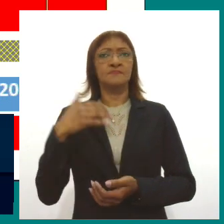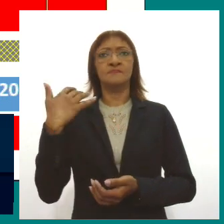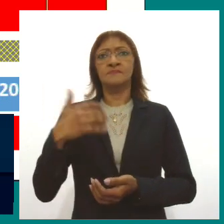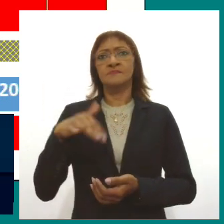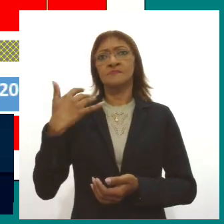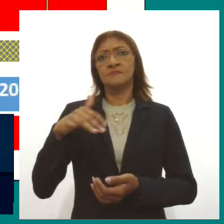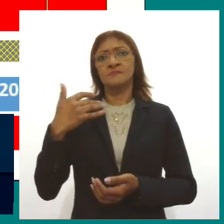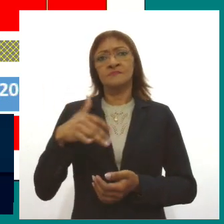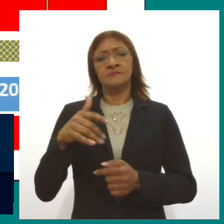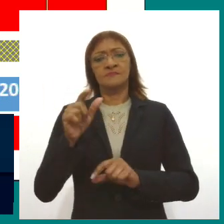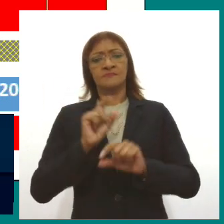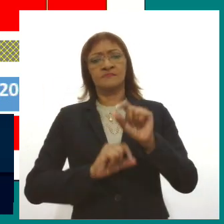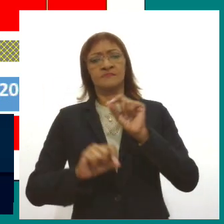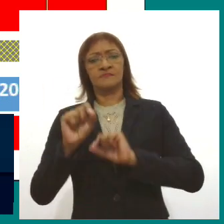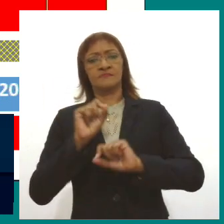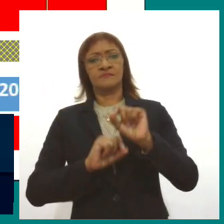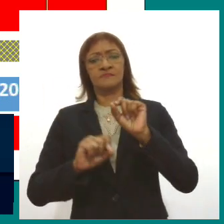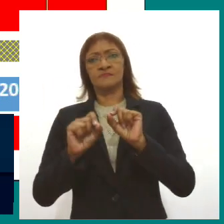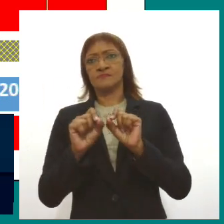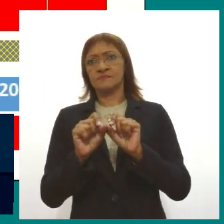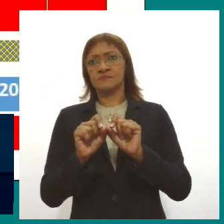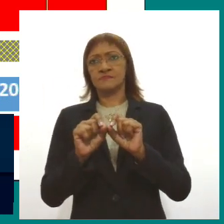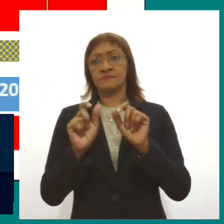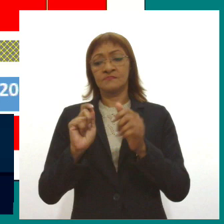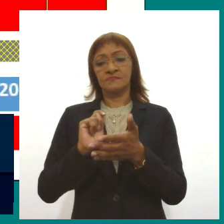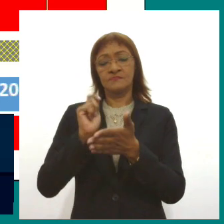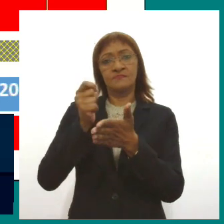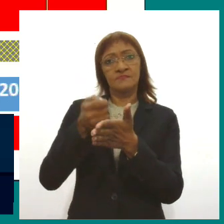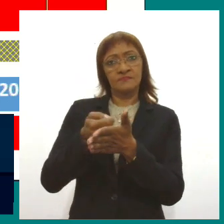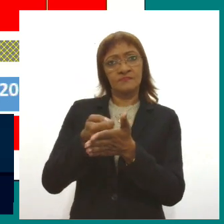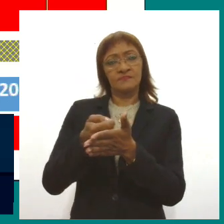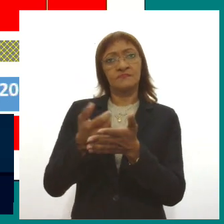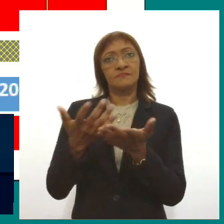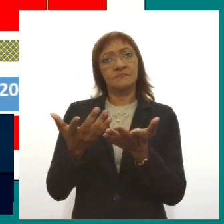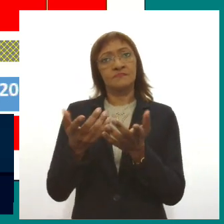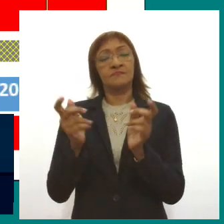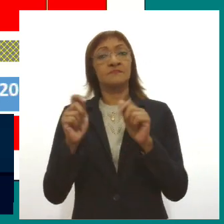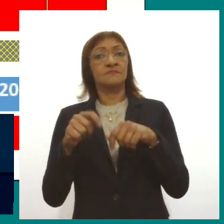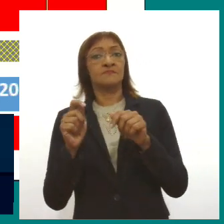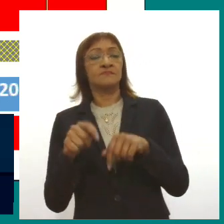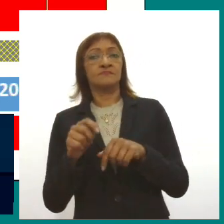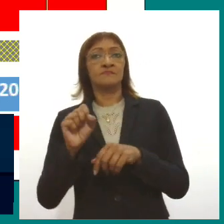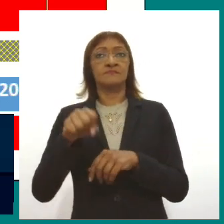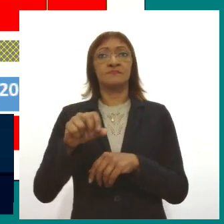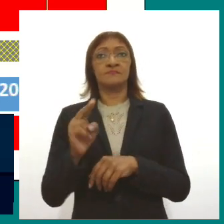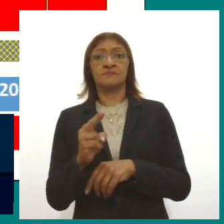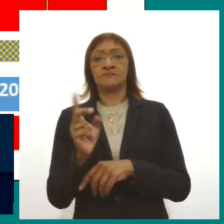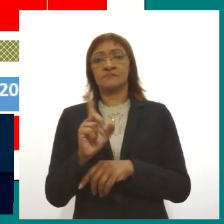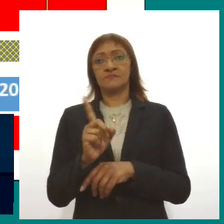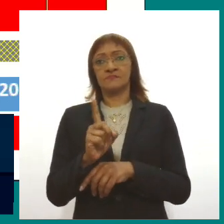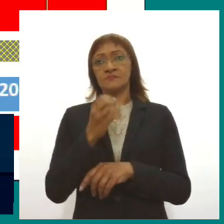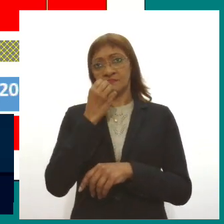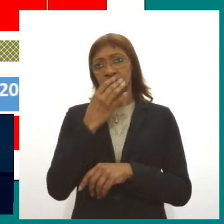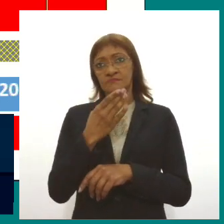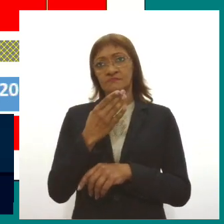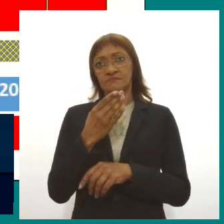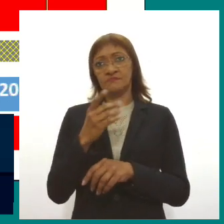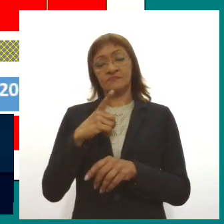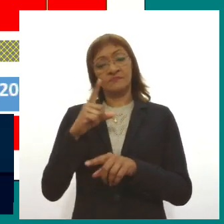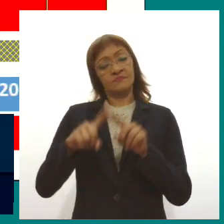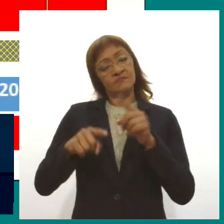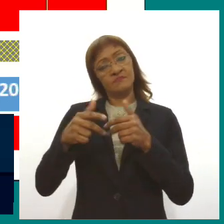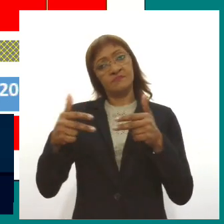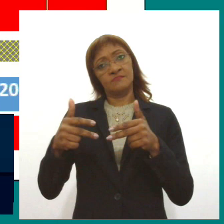gente está avaliando ainda a relação custo-benefício para avaliar se é possível, se é viável ou não implantar esse equipamento. De qualquer